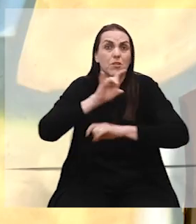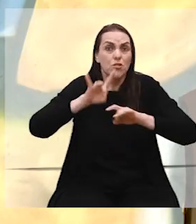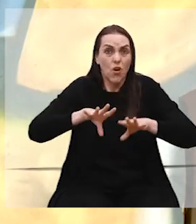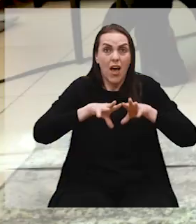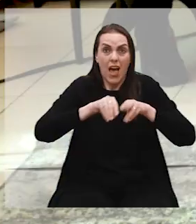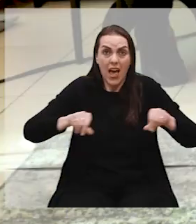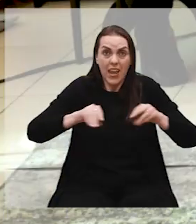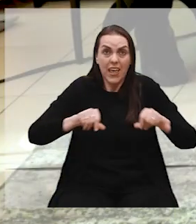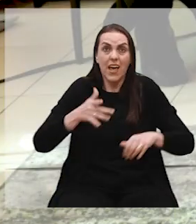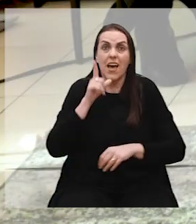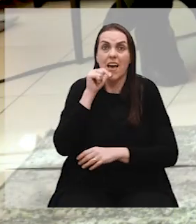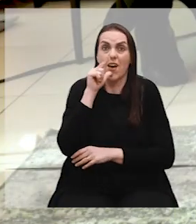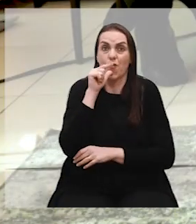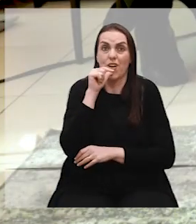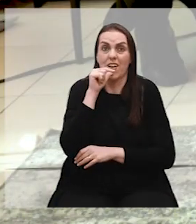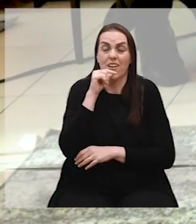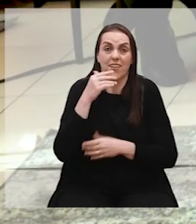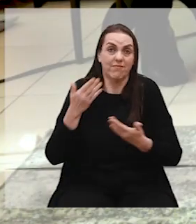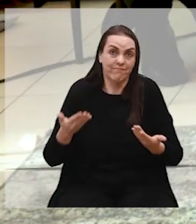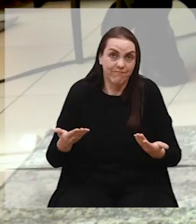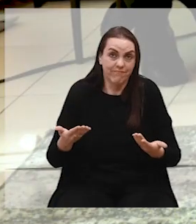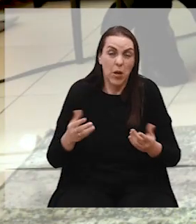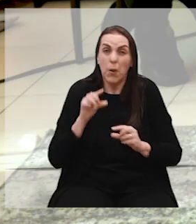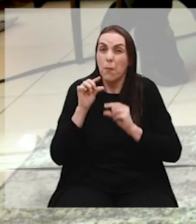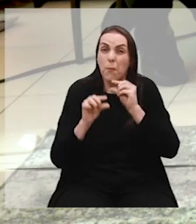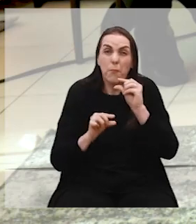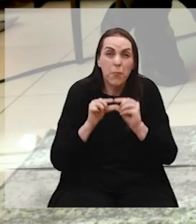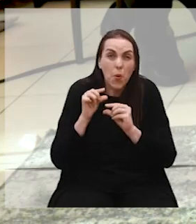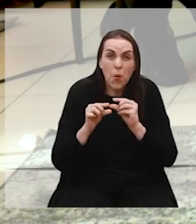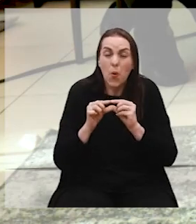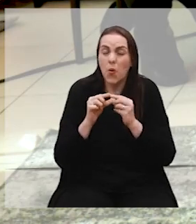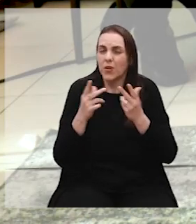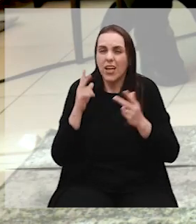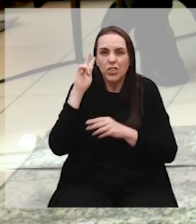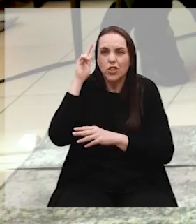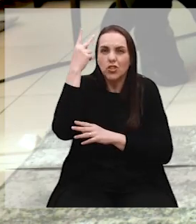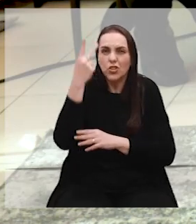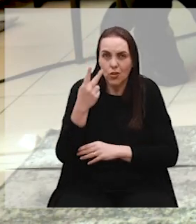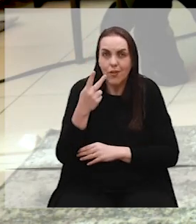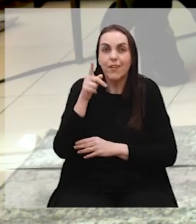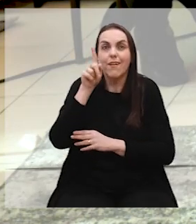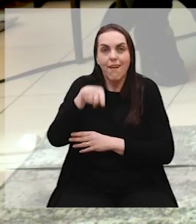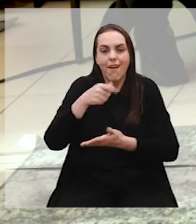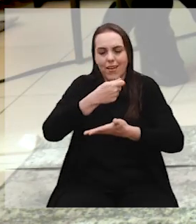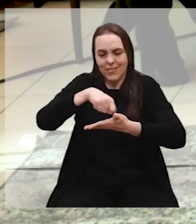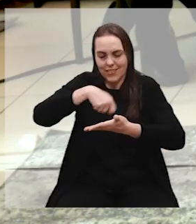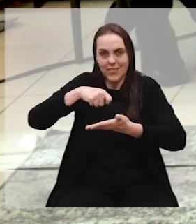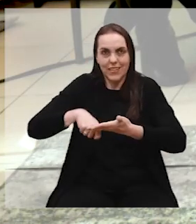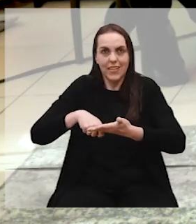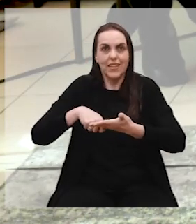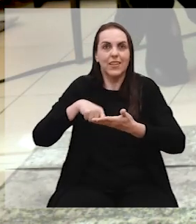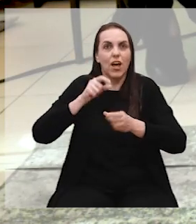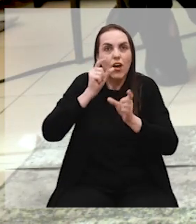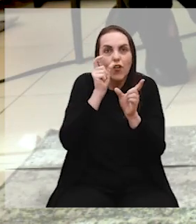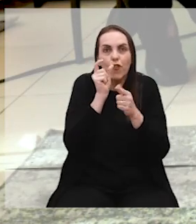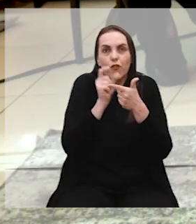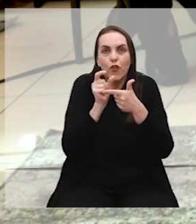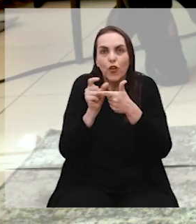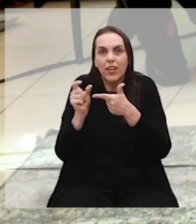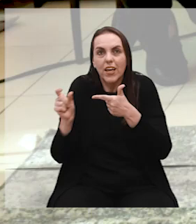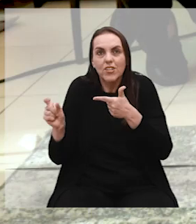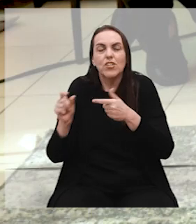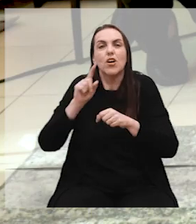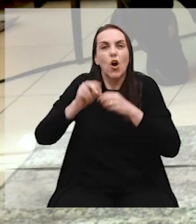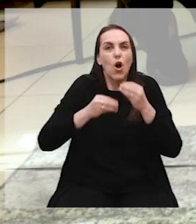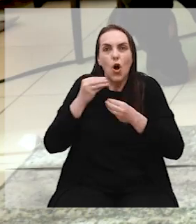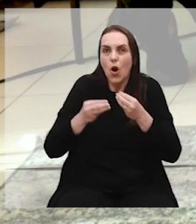areia e água. E poucas vezes na história a escrita fonética surgiu como